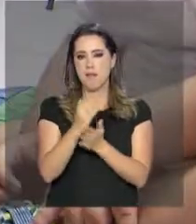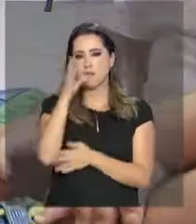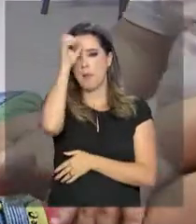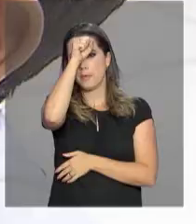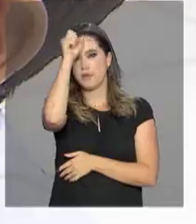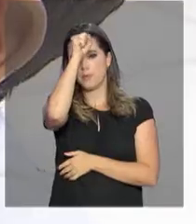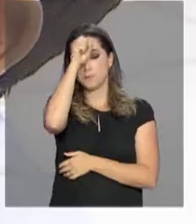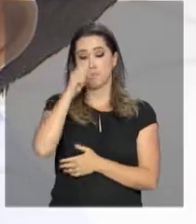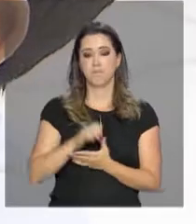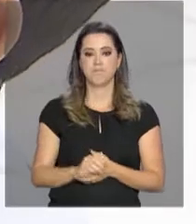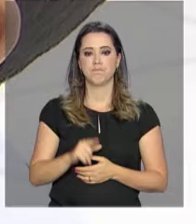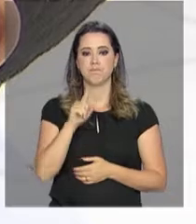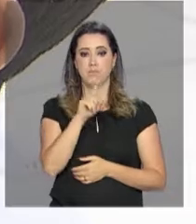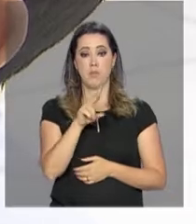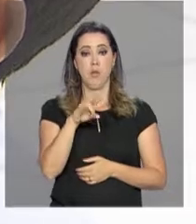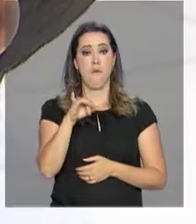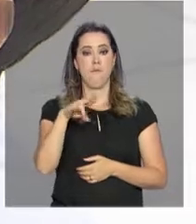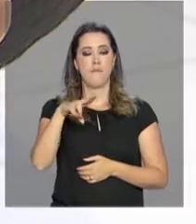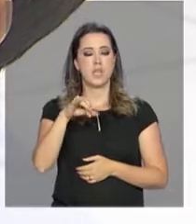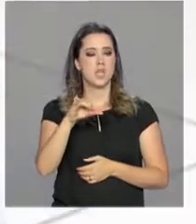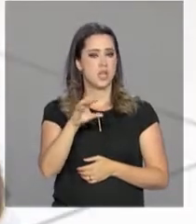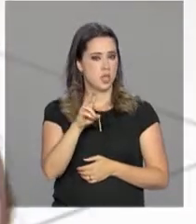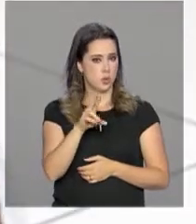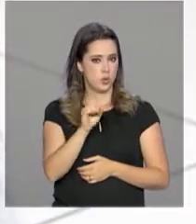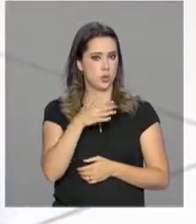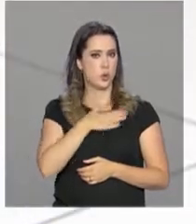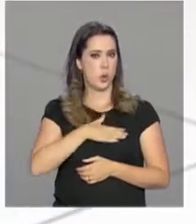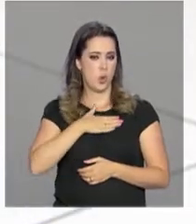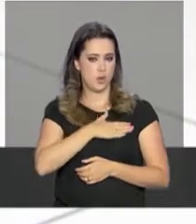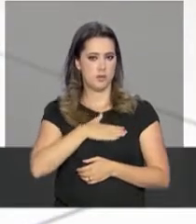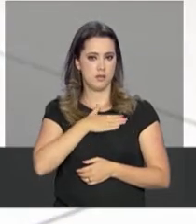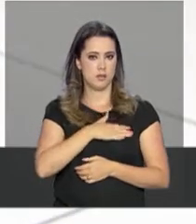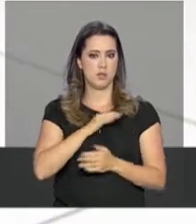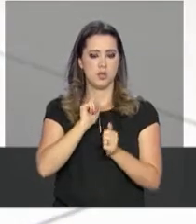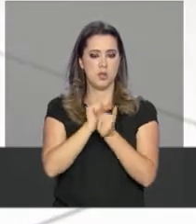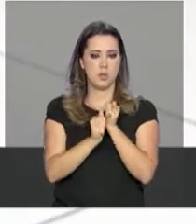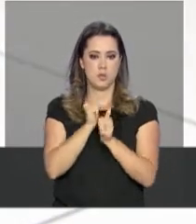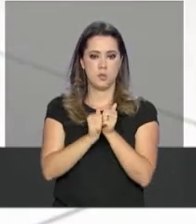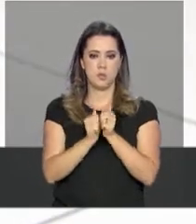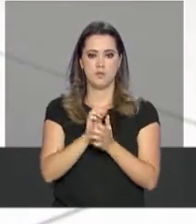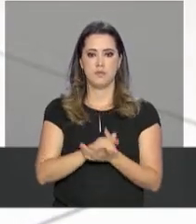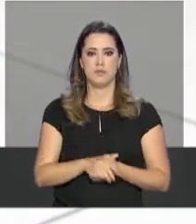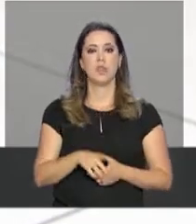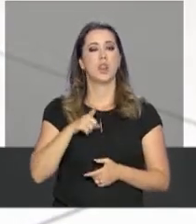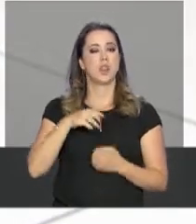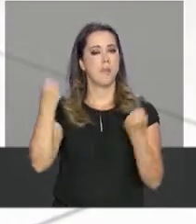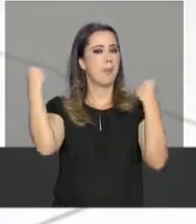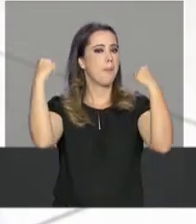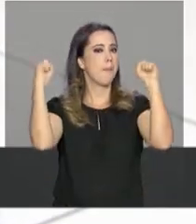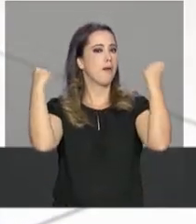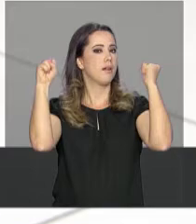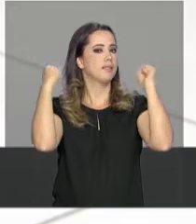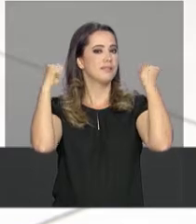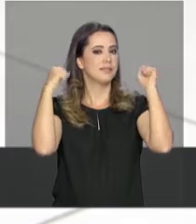aprendizado o vinícius gosto de esportes eu também faço em educação física